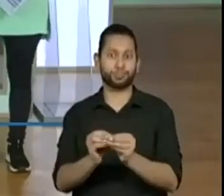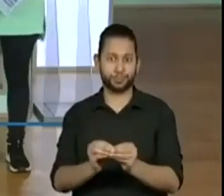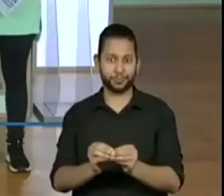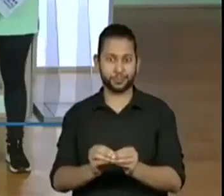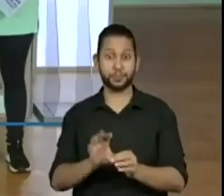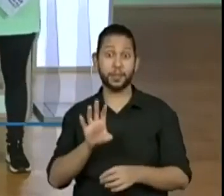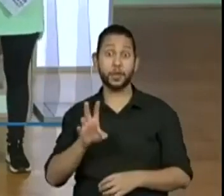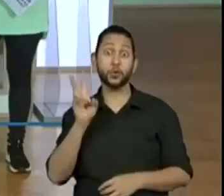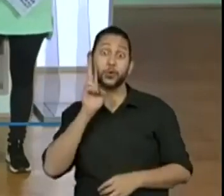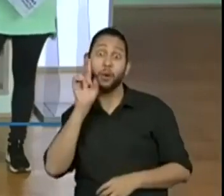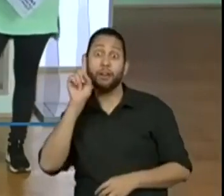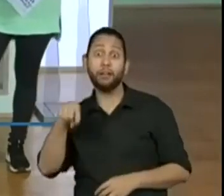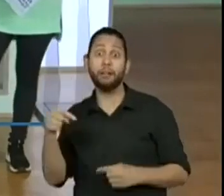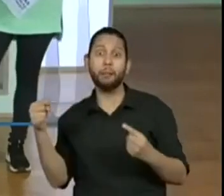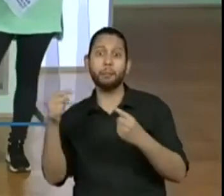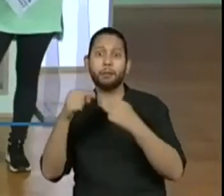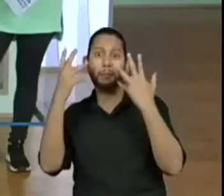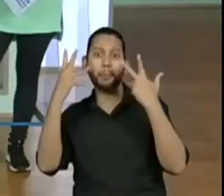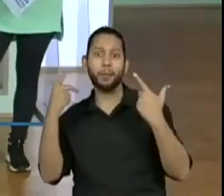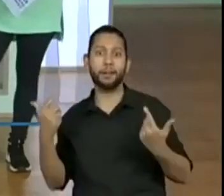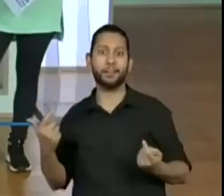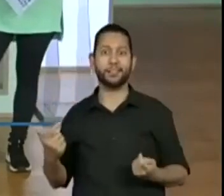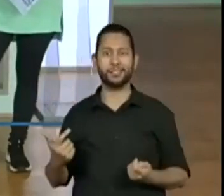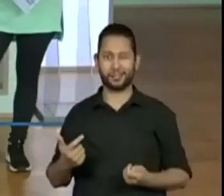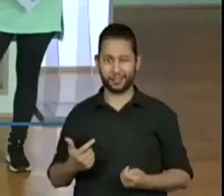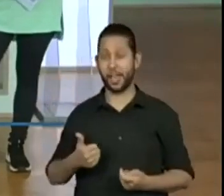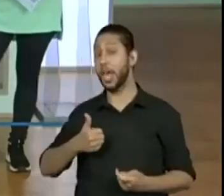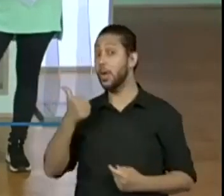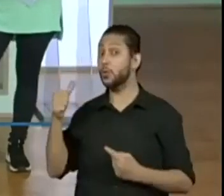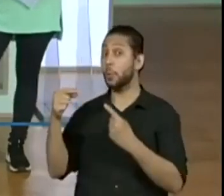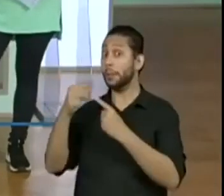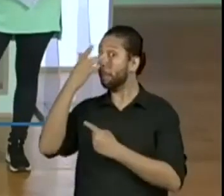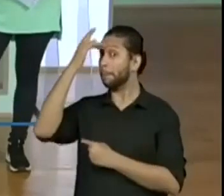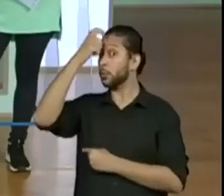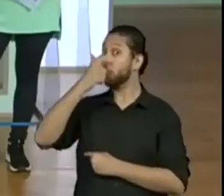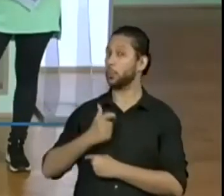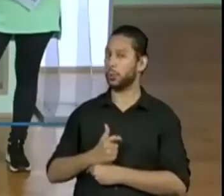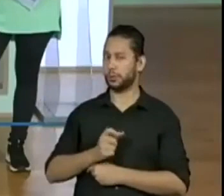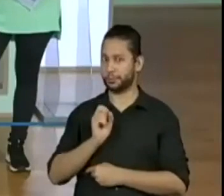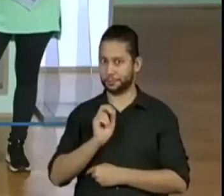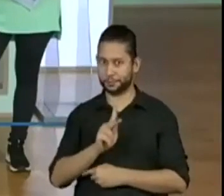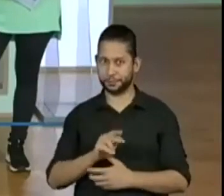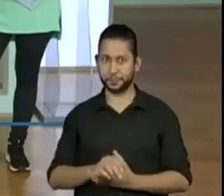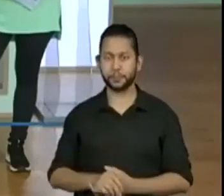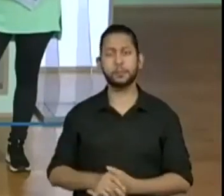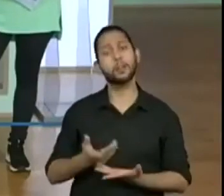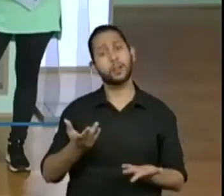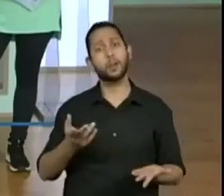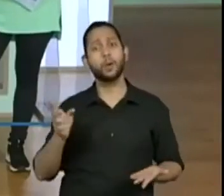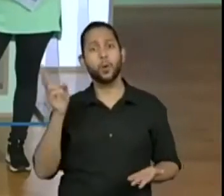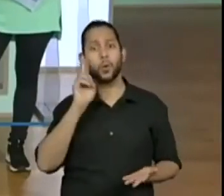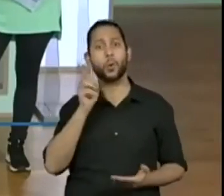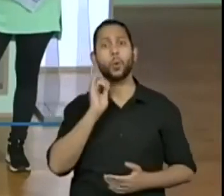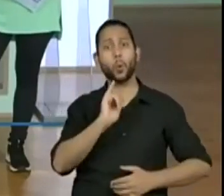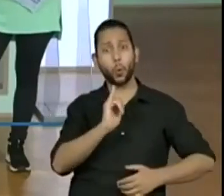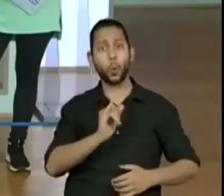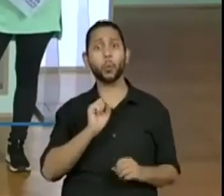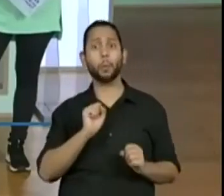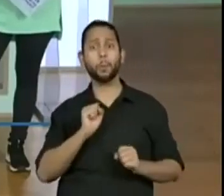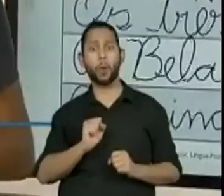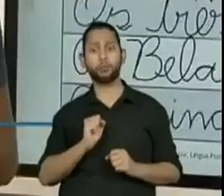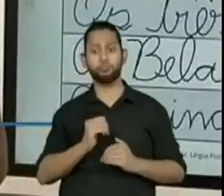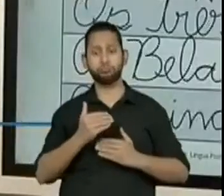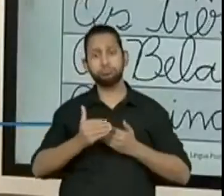na história, né? Exatamente. E vocês sabem que os contos, a gente viu que eles podem ter finais